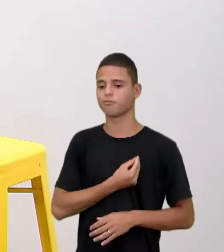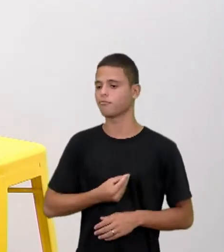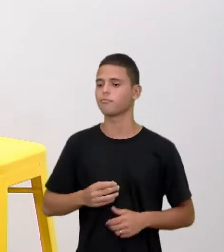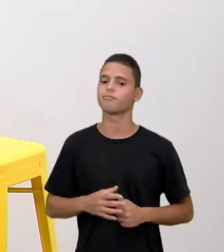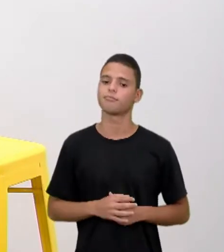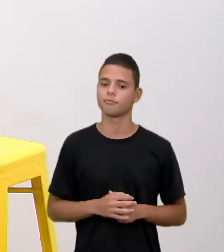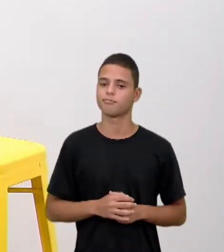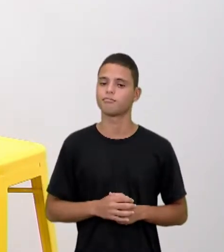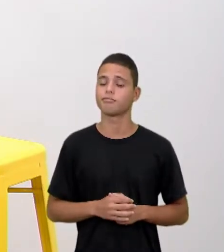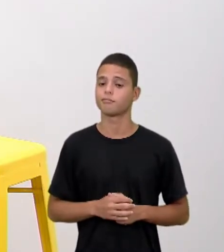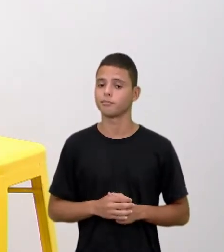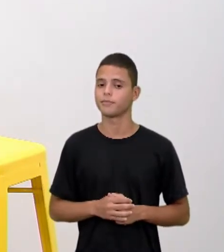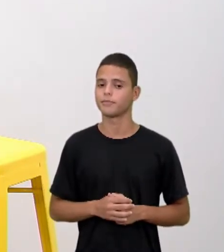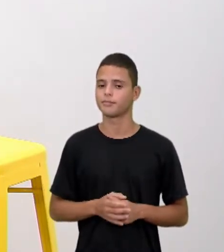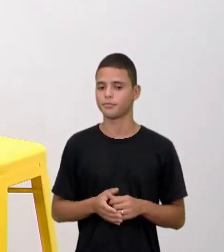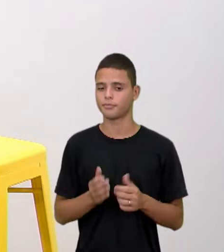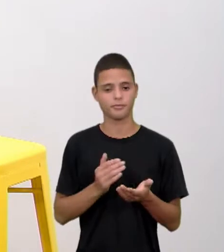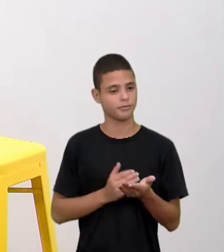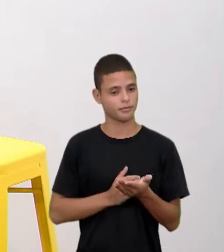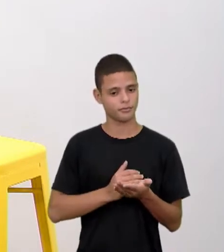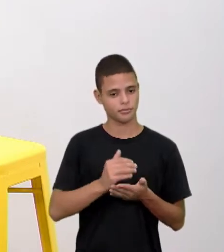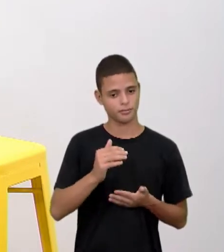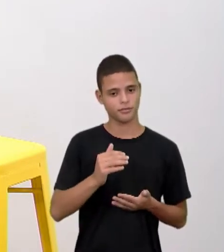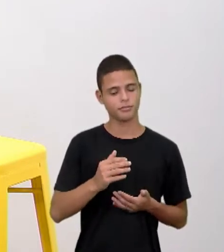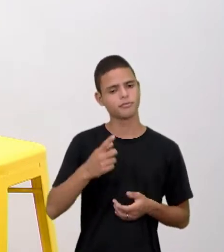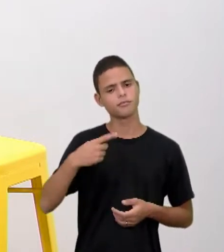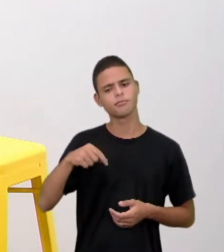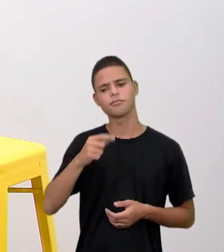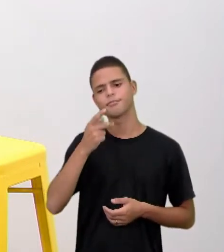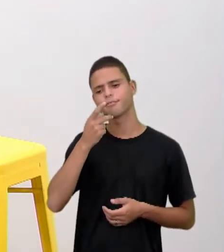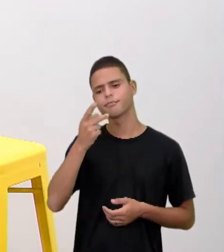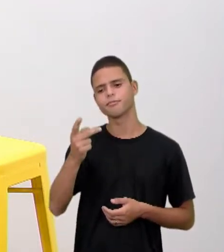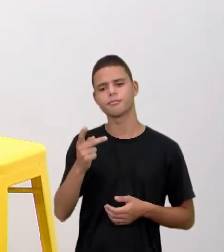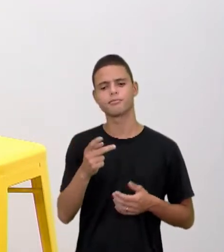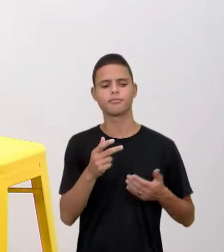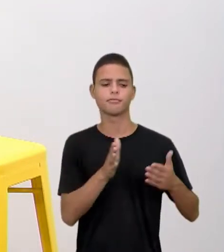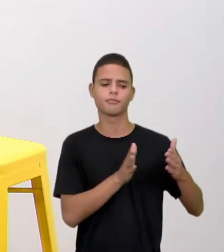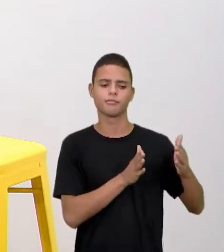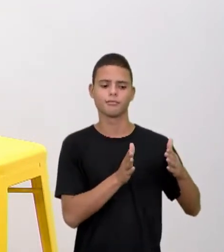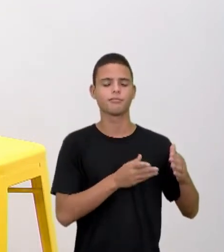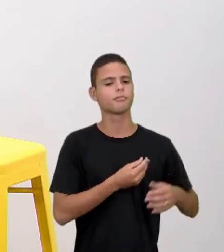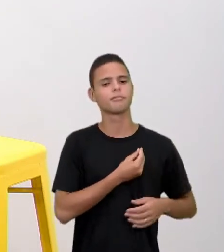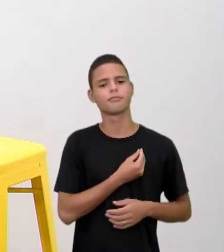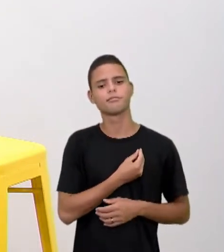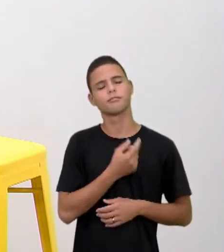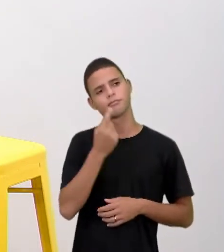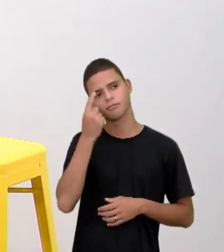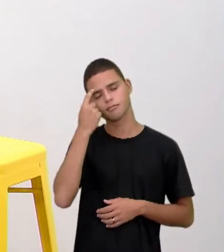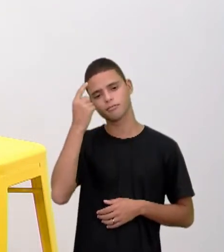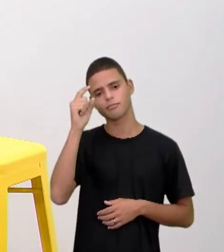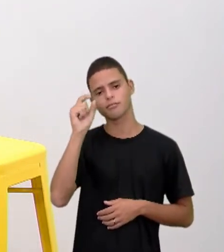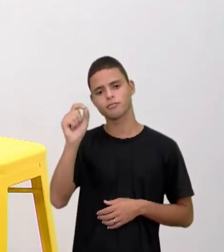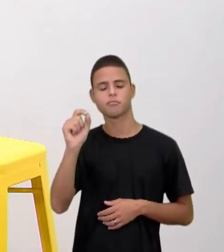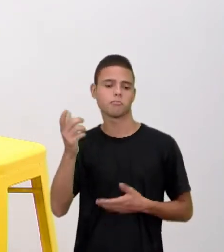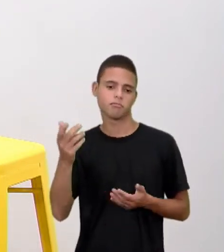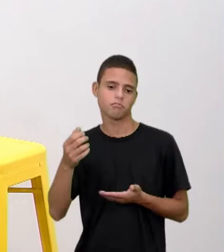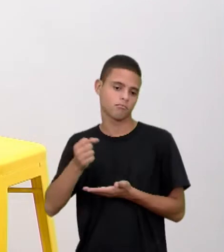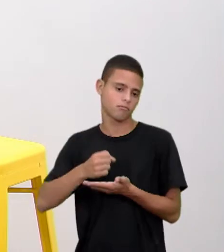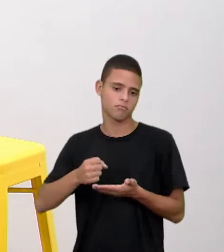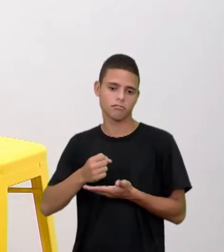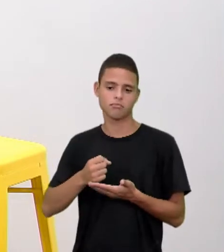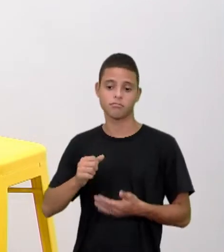tá? Então, para começar, quando a gente fala sobre fases da vida, o que vem na nossa cabeça é o básico: